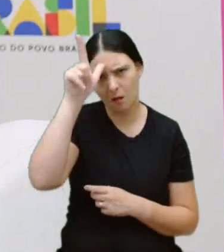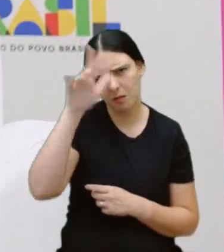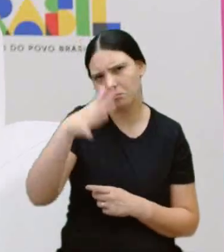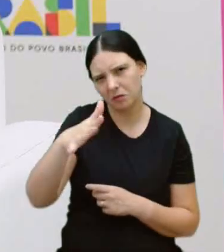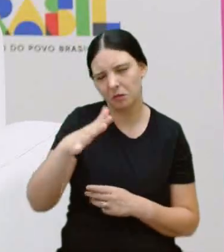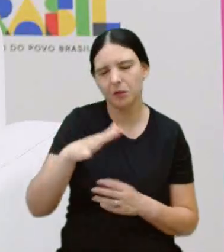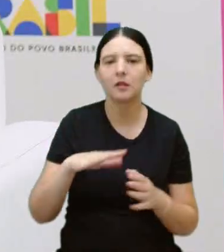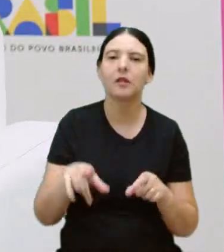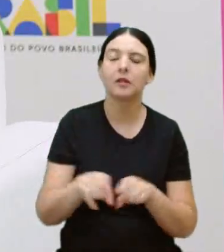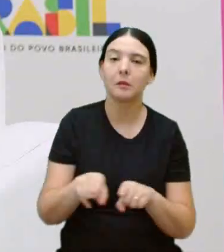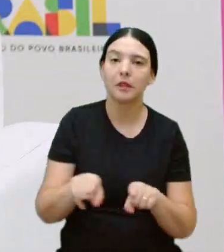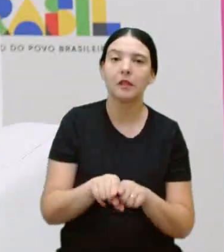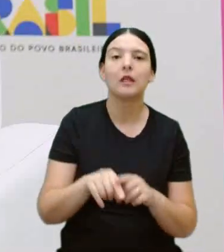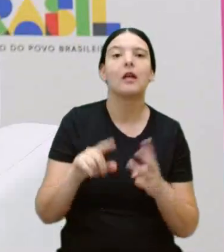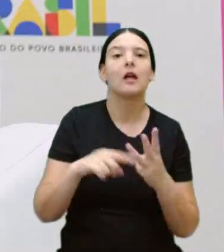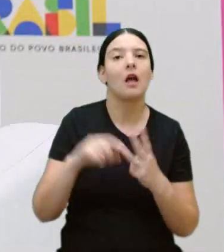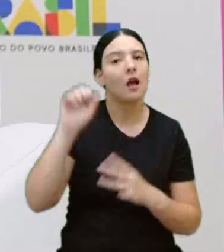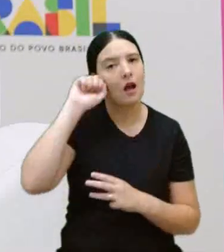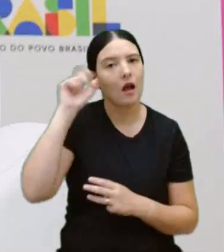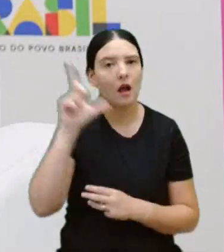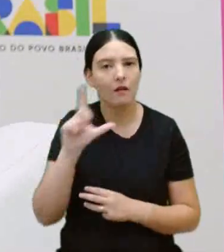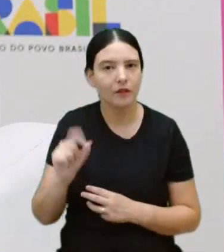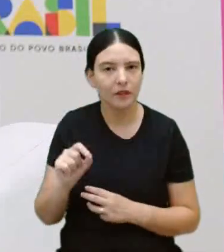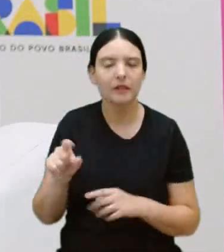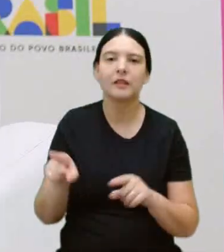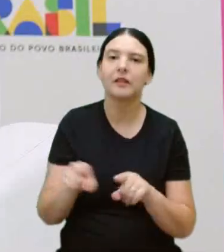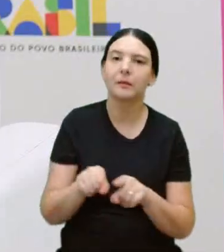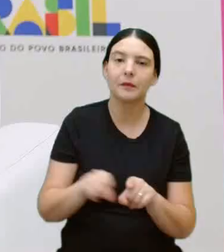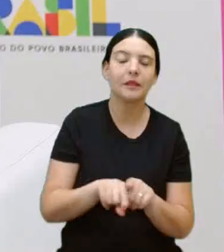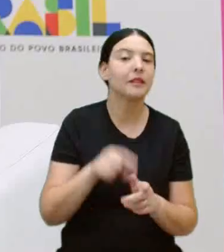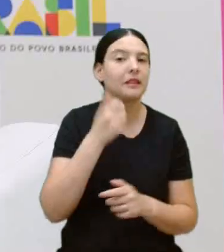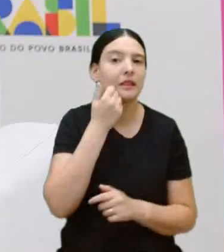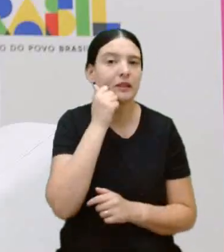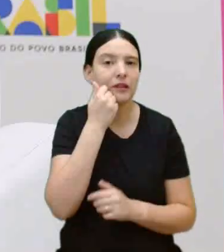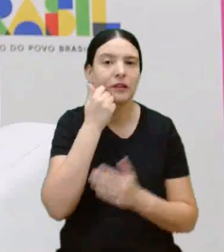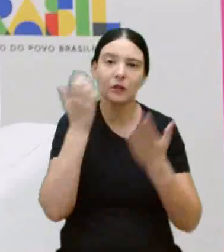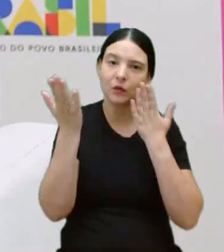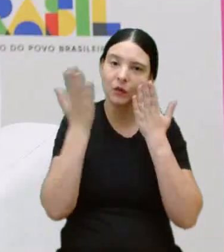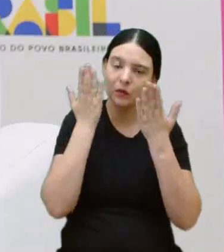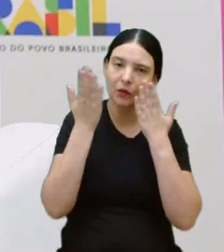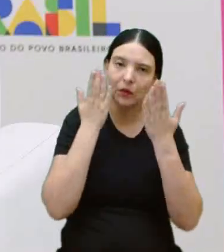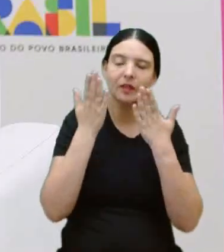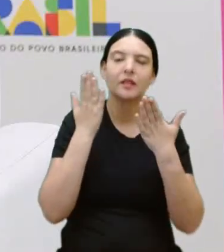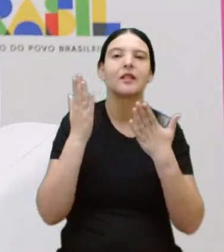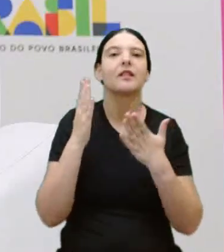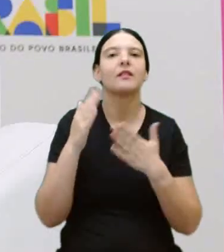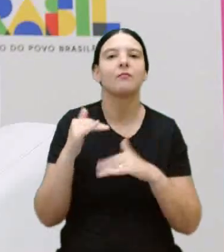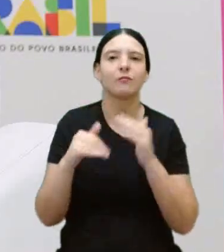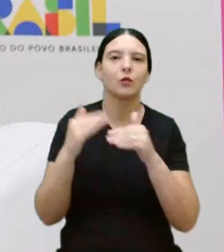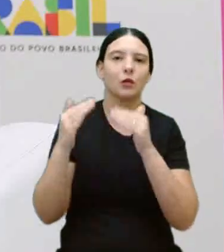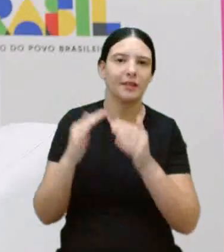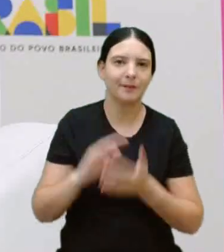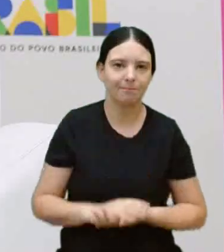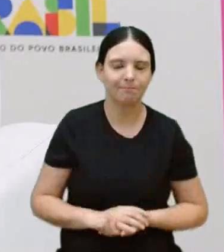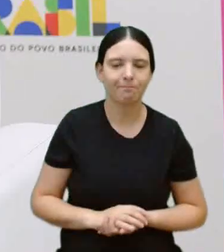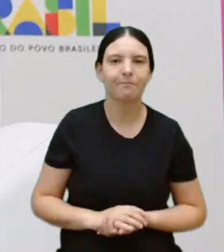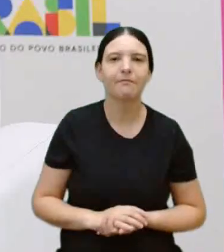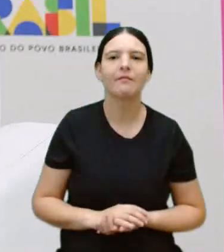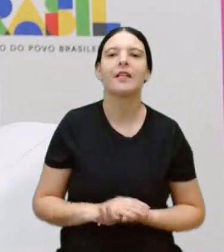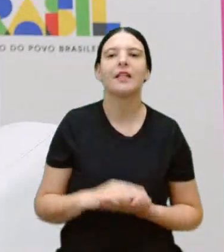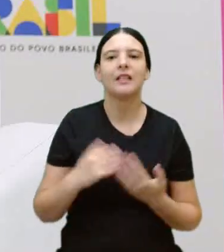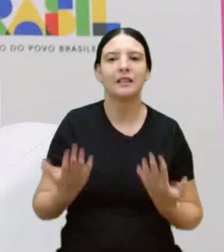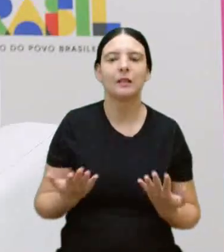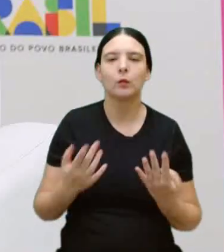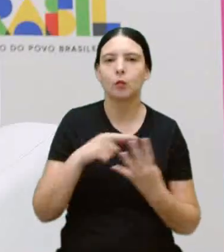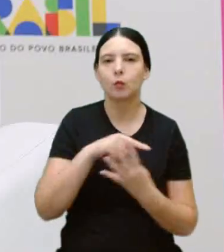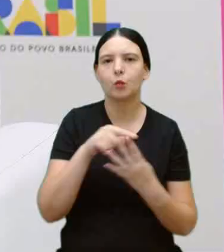filosófica africana, uma perspectiva científica da psicologia evolucionista, das escolhas de parceiros, como a